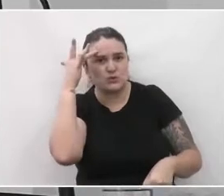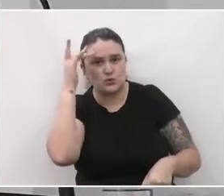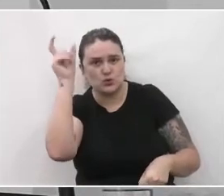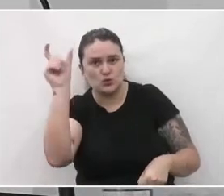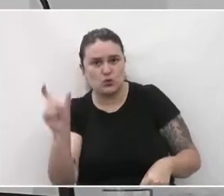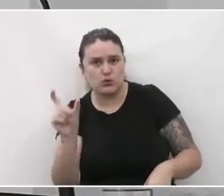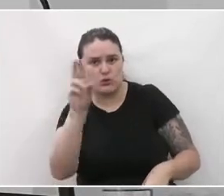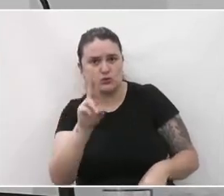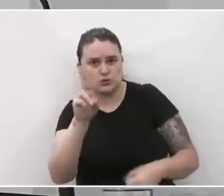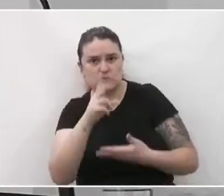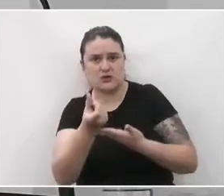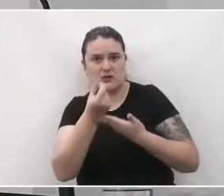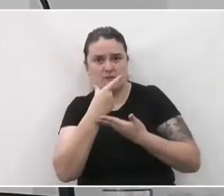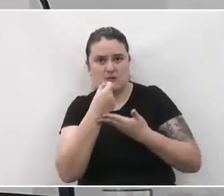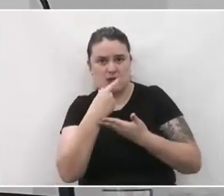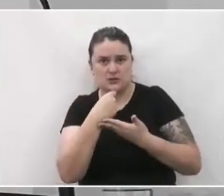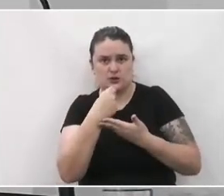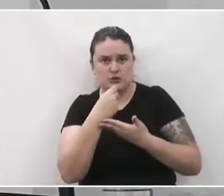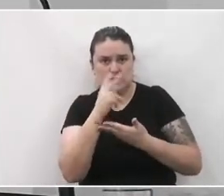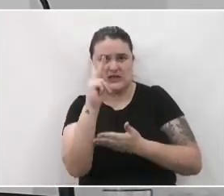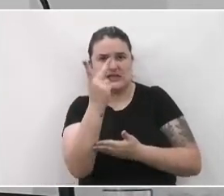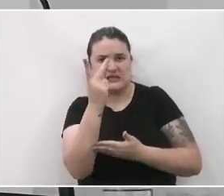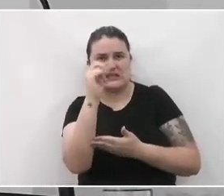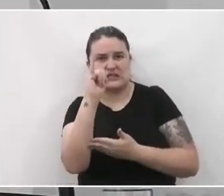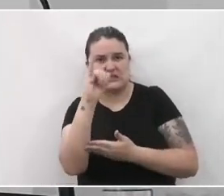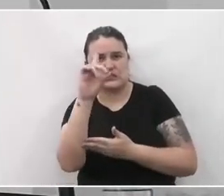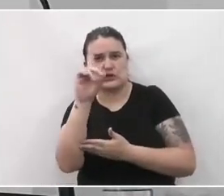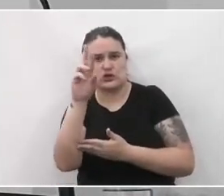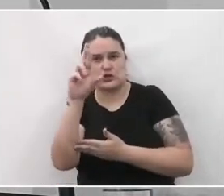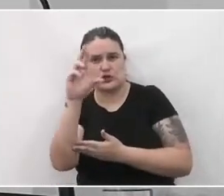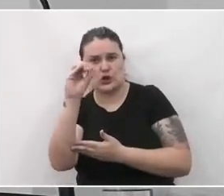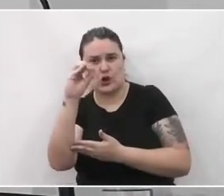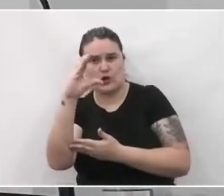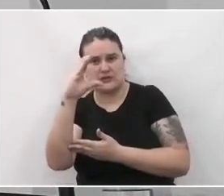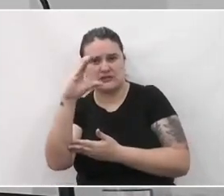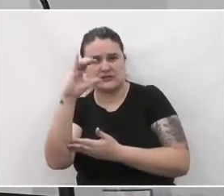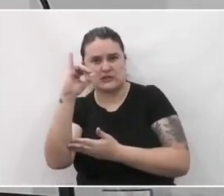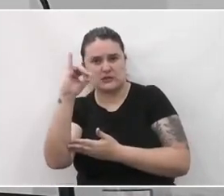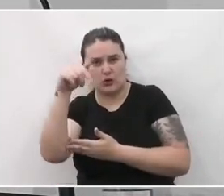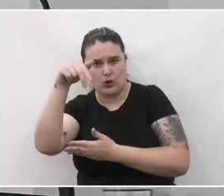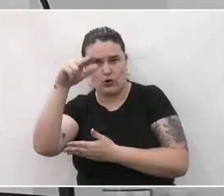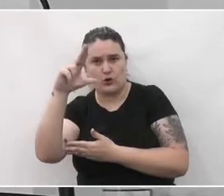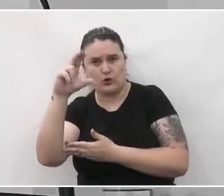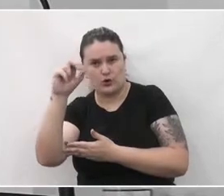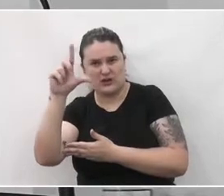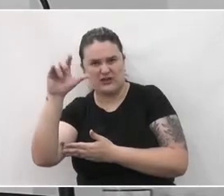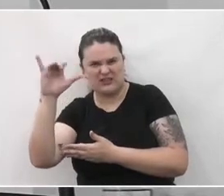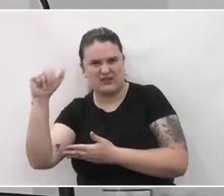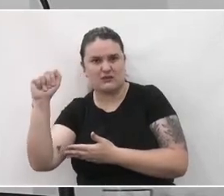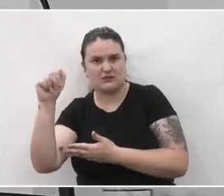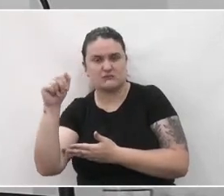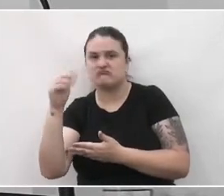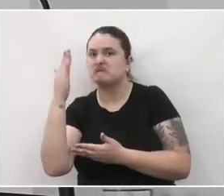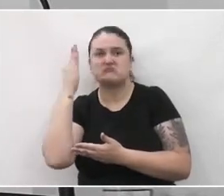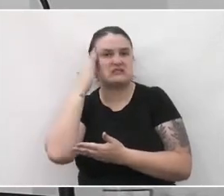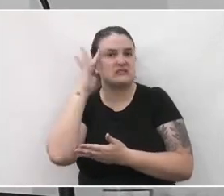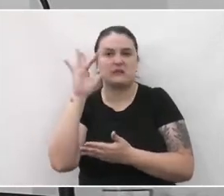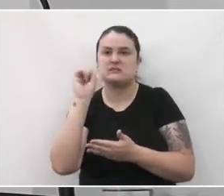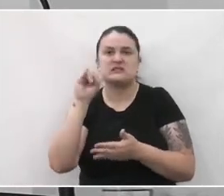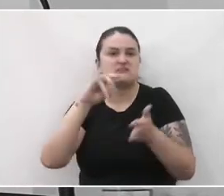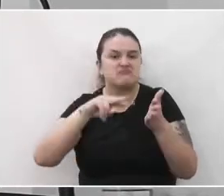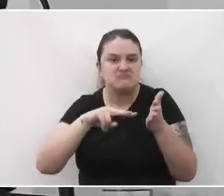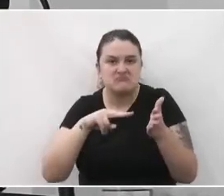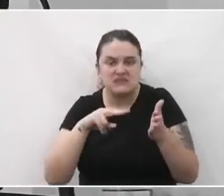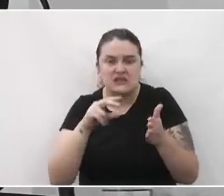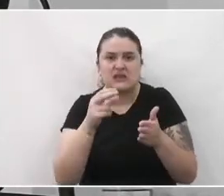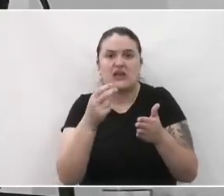a hidroxicloroquina ou tratamento precoce, nós sabemos que essas pessoas não conseguem bloquear a transmissão da